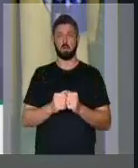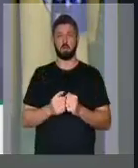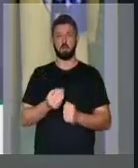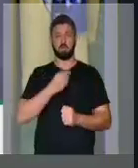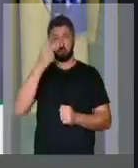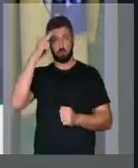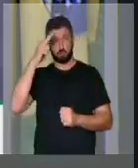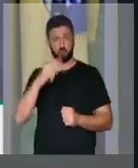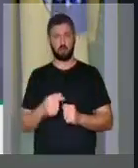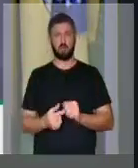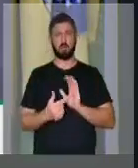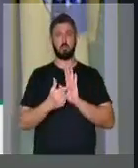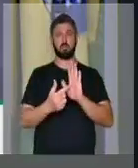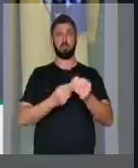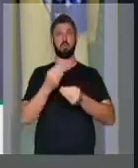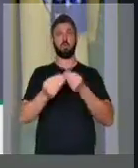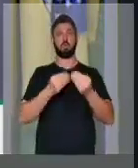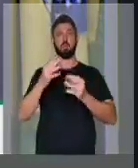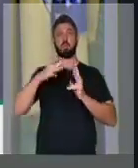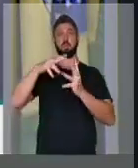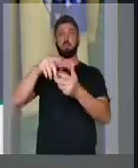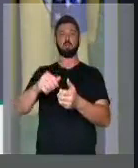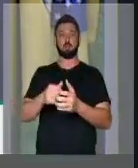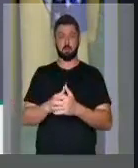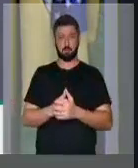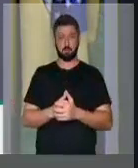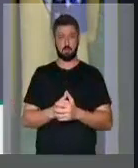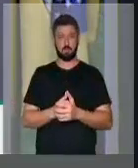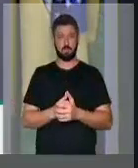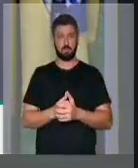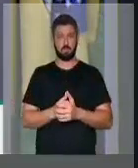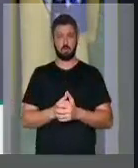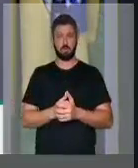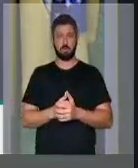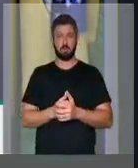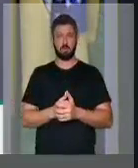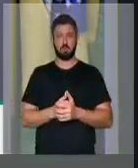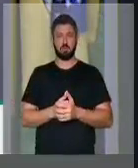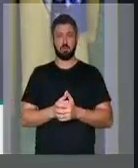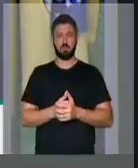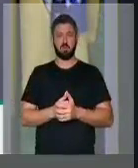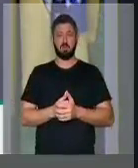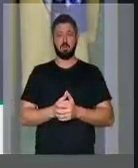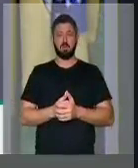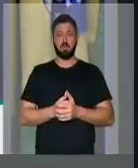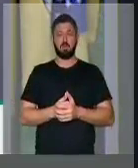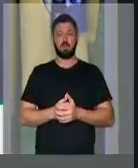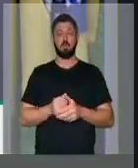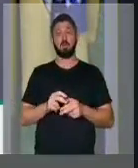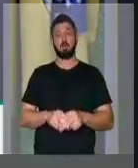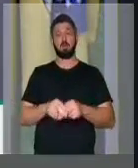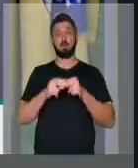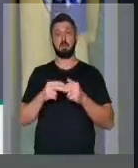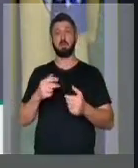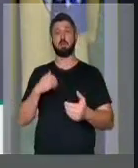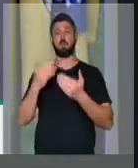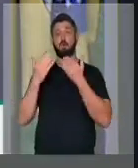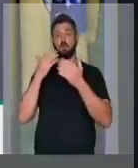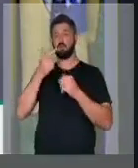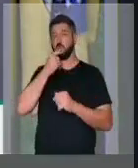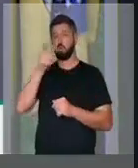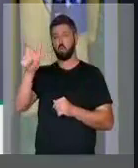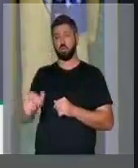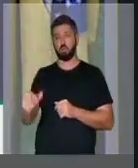histórico, da sua projeção internacional. E por conta, senhor presidente, conversando com o eminente